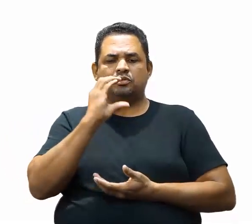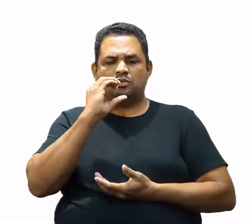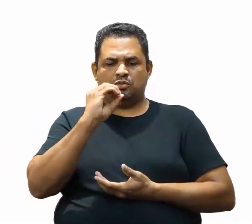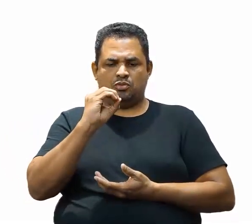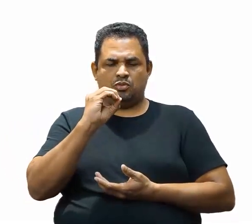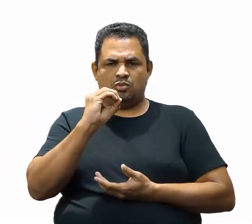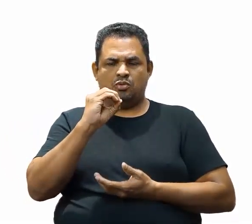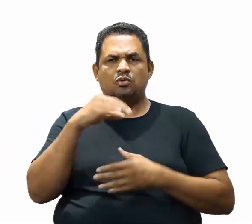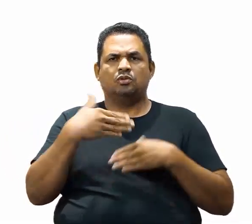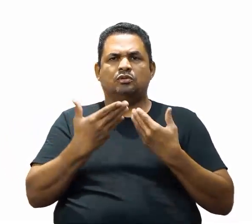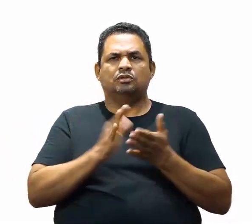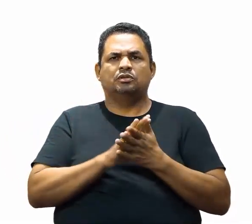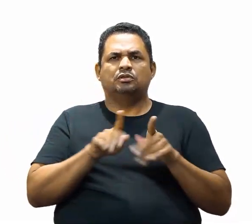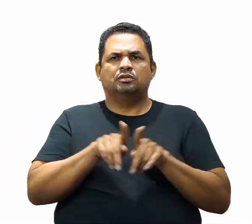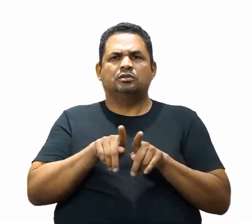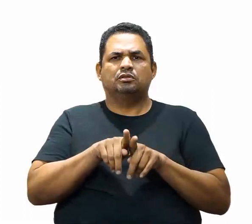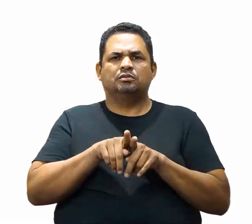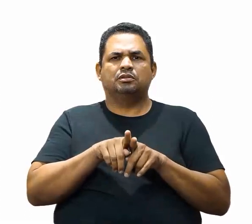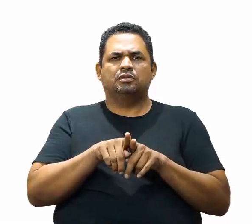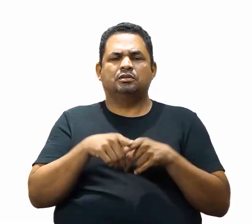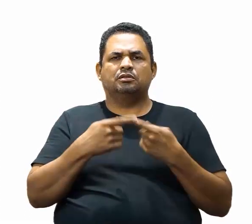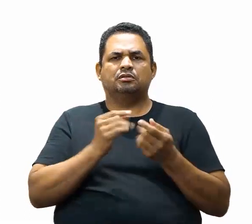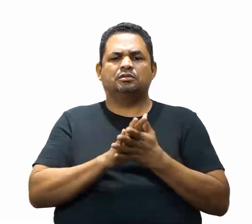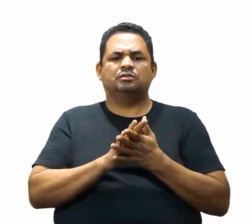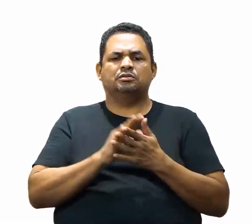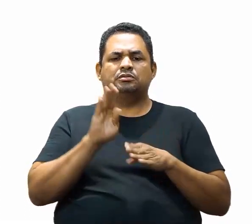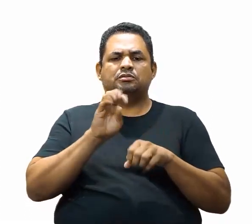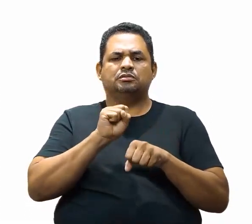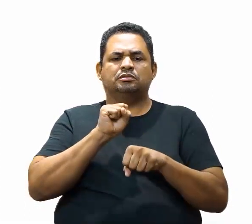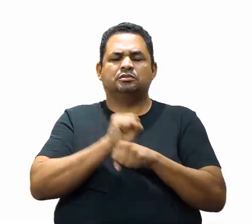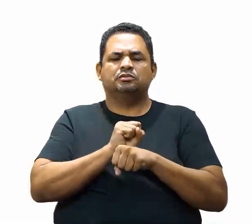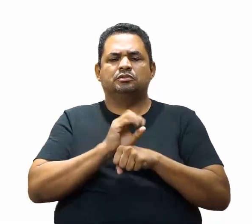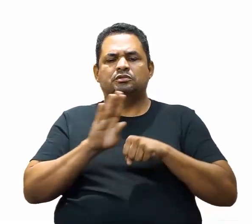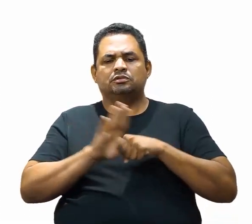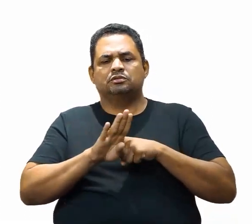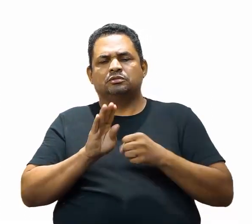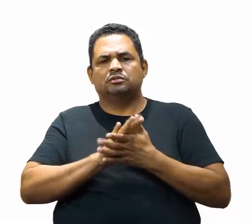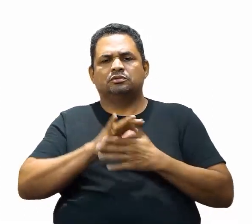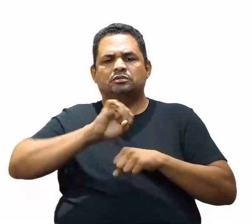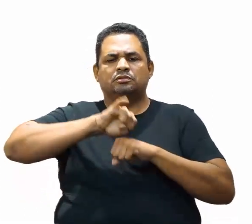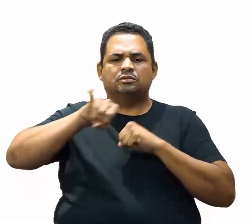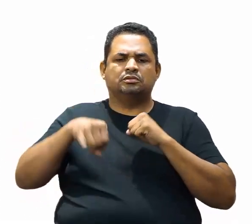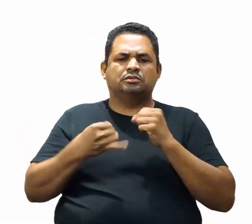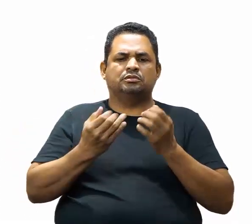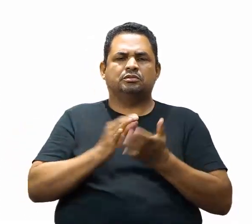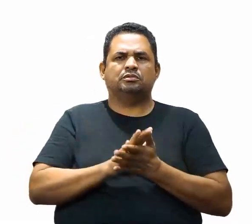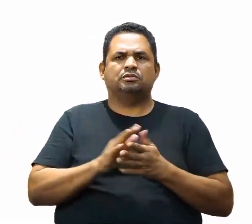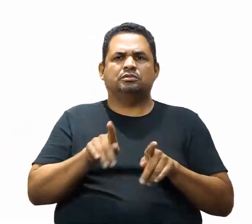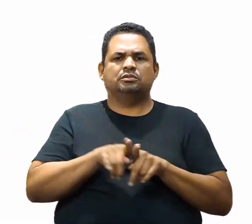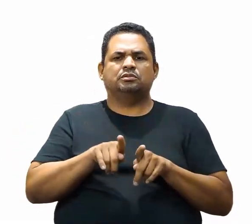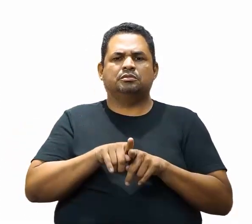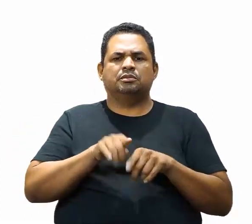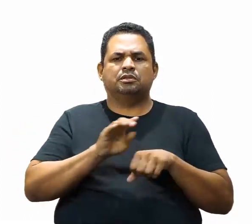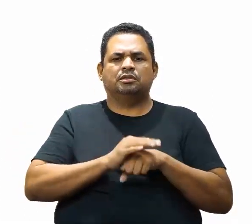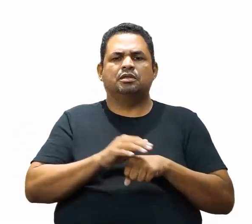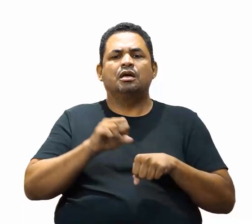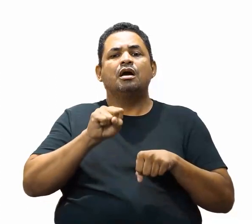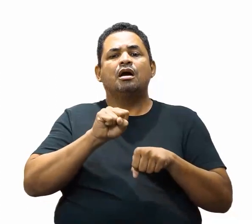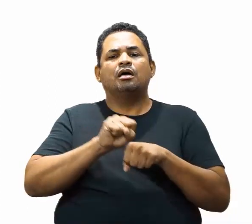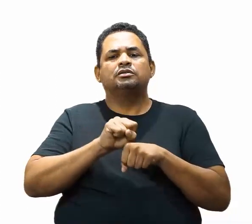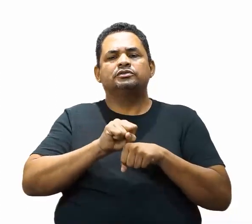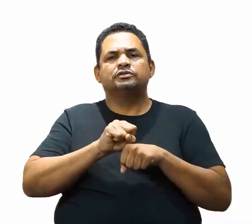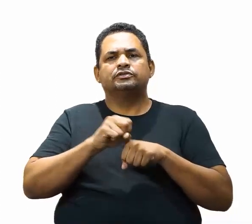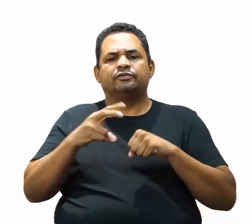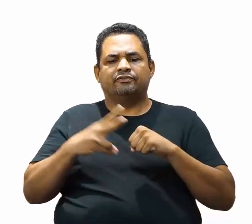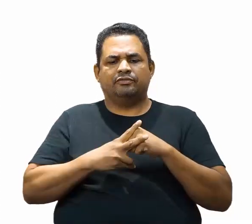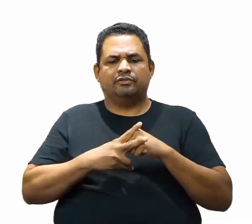também substantiva alguns adjetivos, o próprio particípio e o advérbio. E na língua espanhola, não sei se